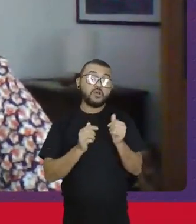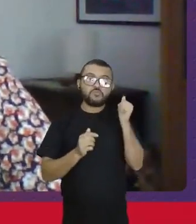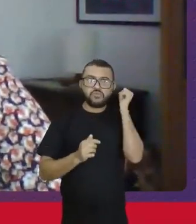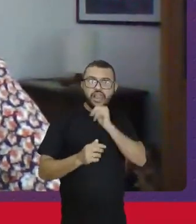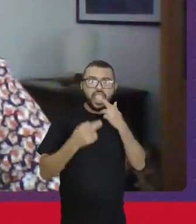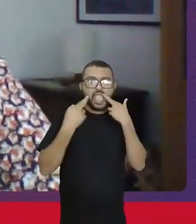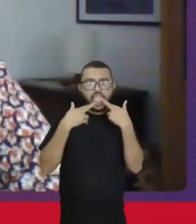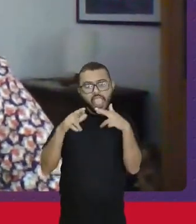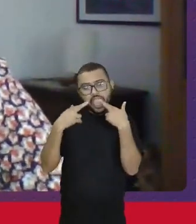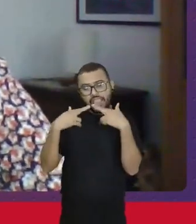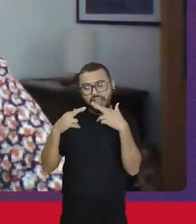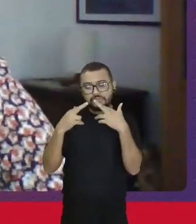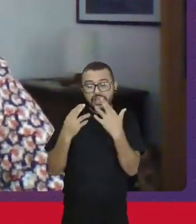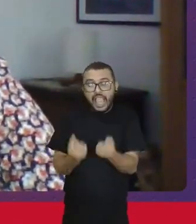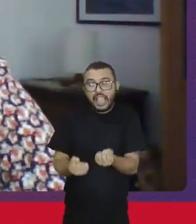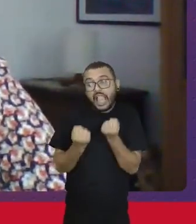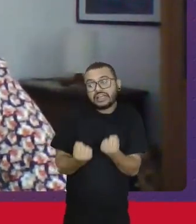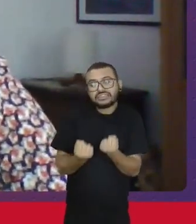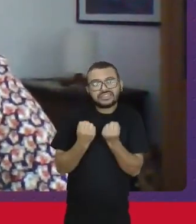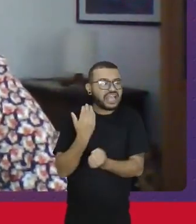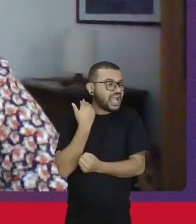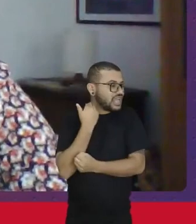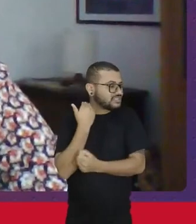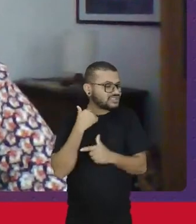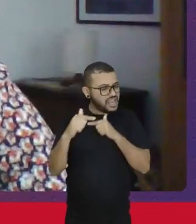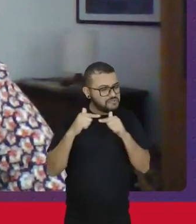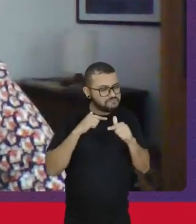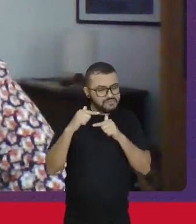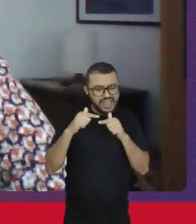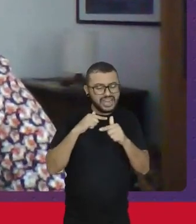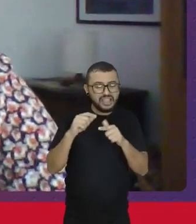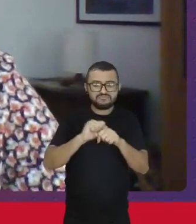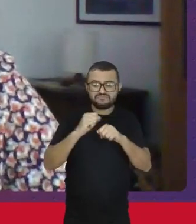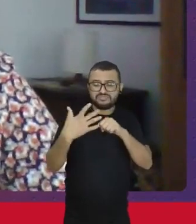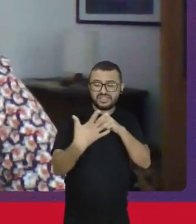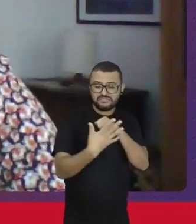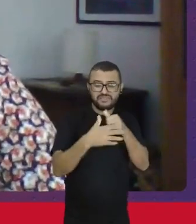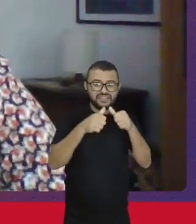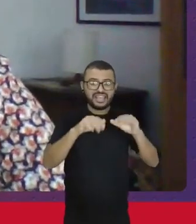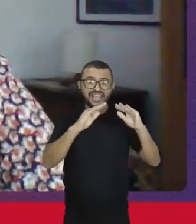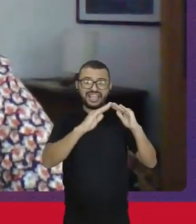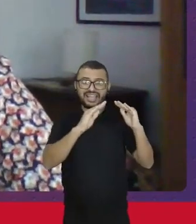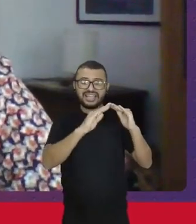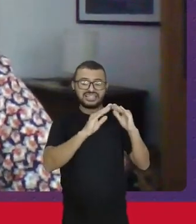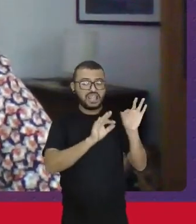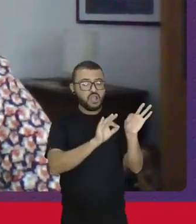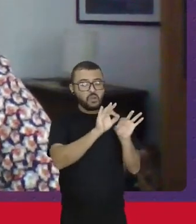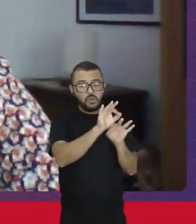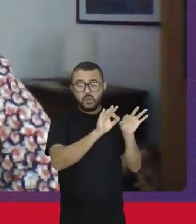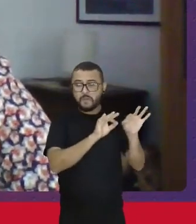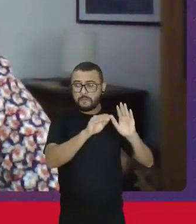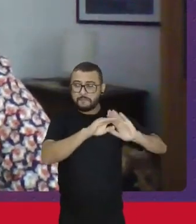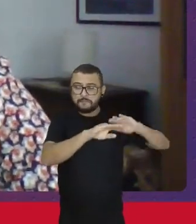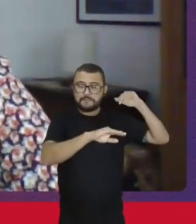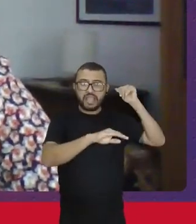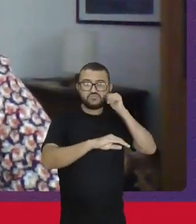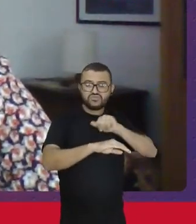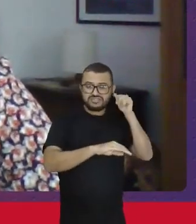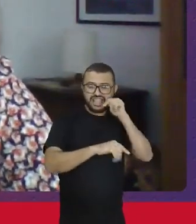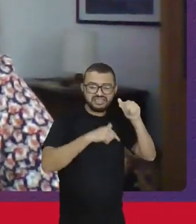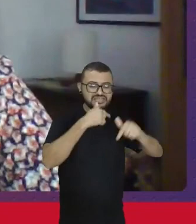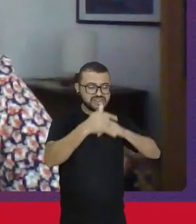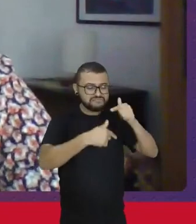queixam da sobrecarga de trabalho nesse contexto da pandemia, em que elas tiveram, a maioria delas,